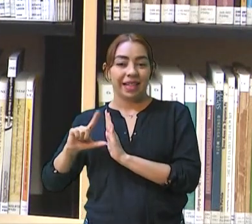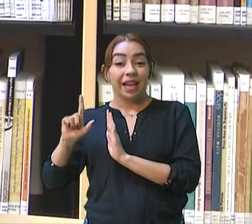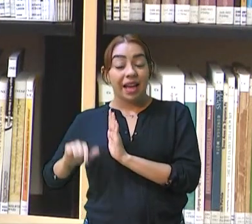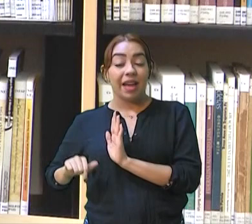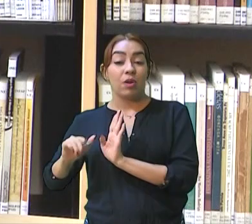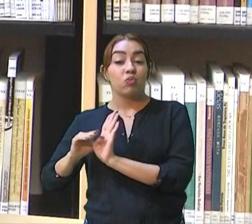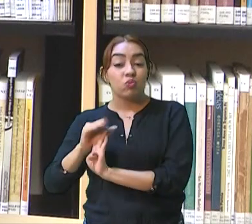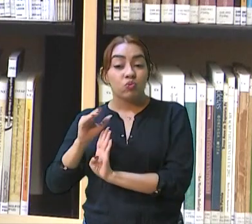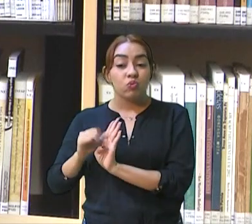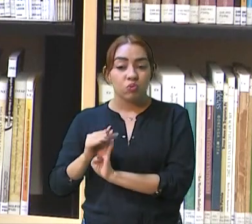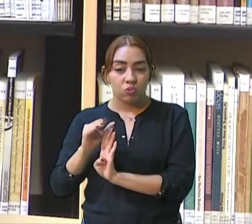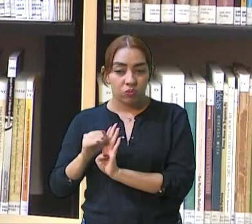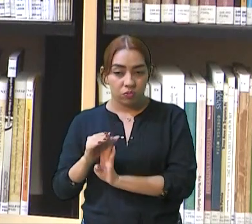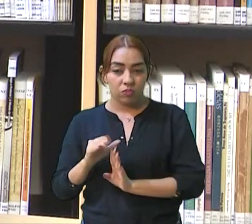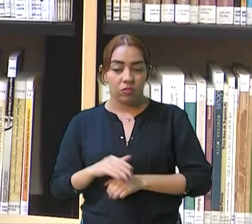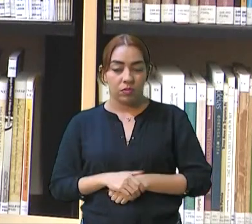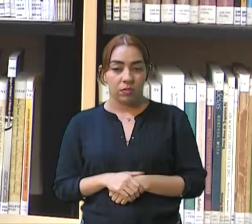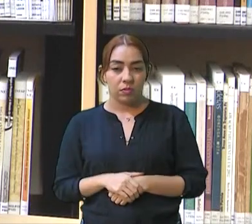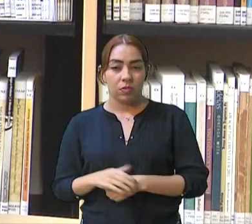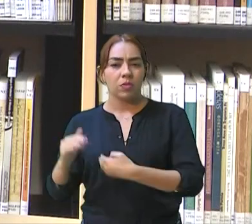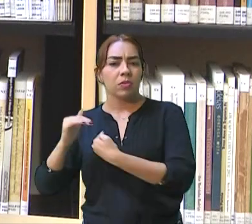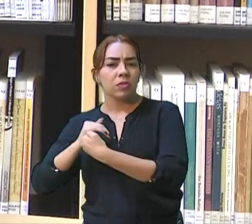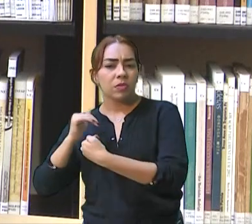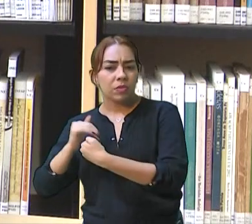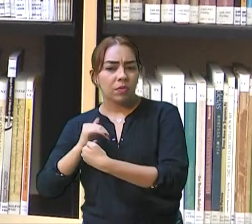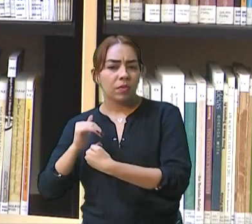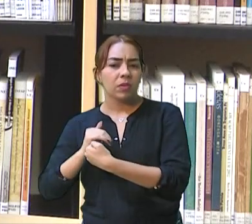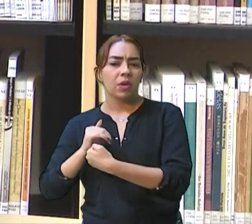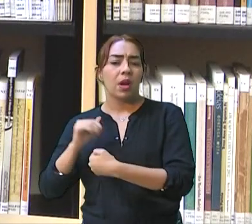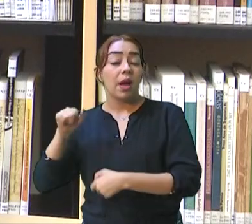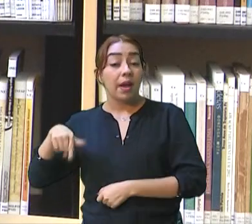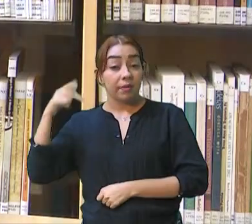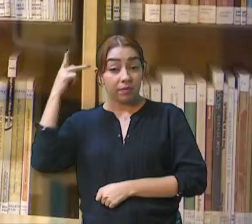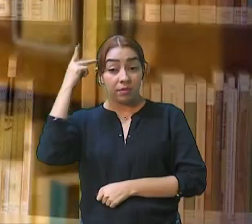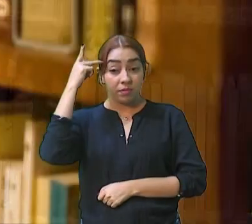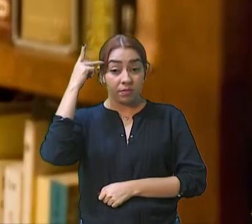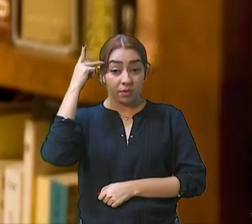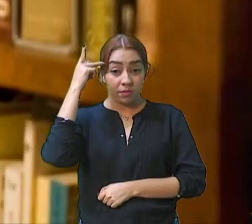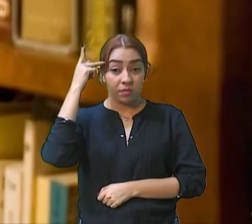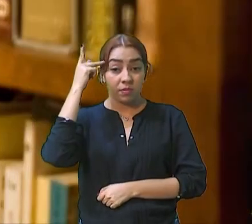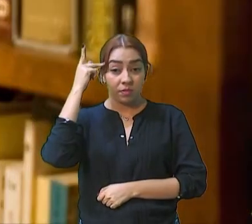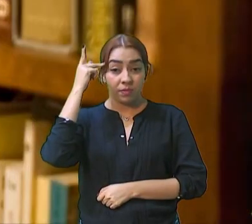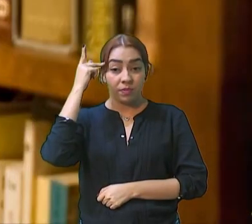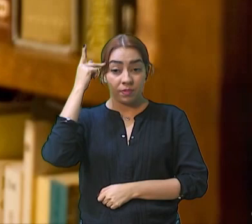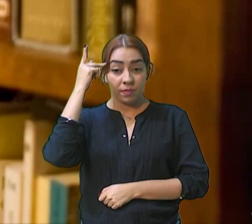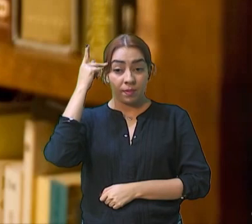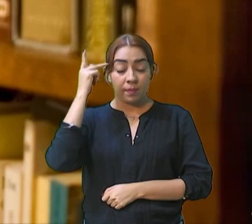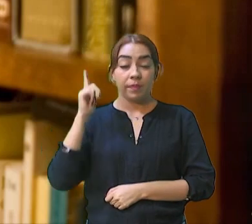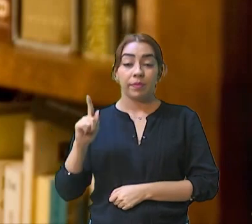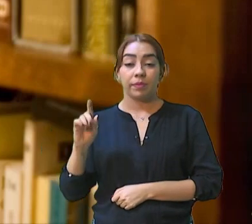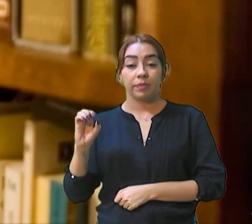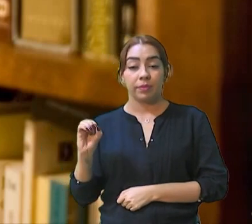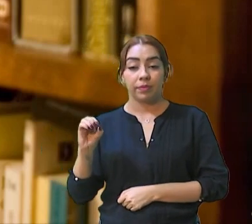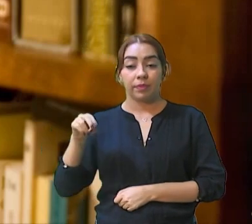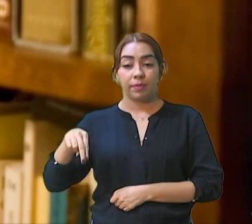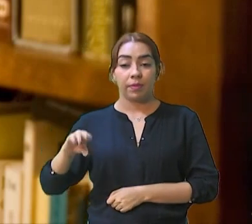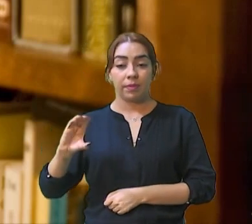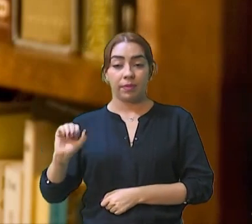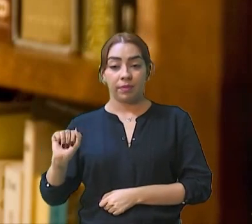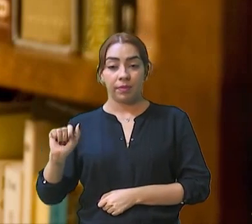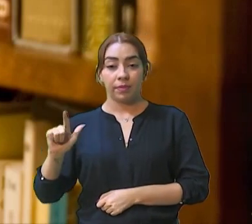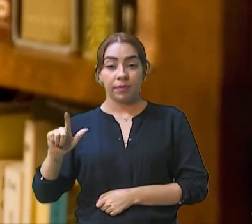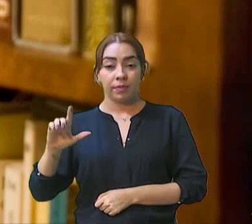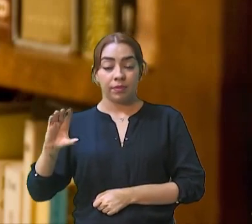lancei o meu livro, no caso, a Noir, a editora Noir, com a editora paulista. Ele é o nome dele é Gonçalo Júnior, ele já é um pesquisador